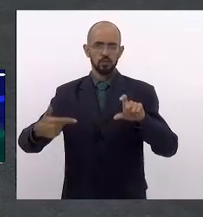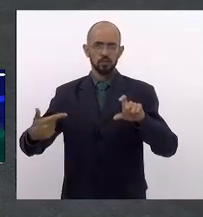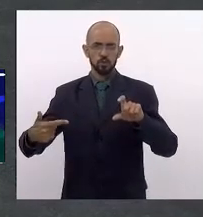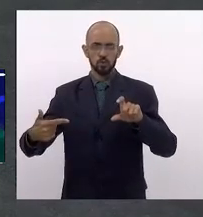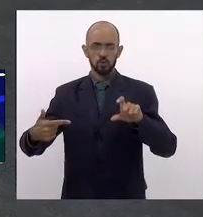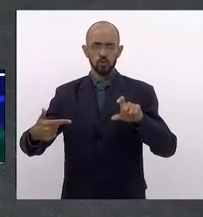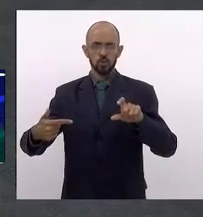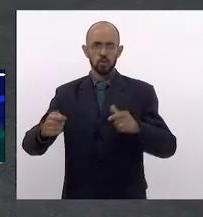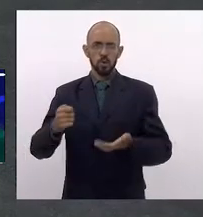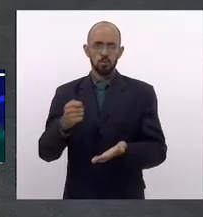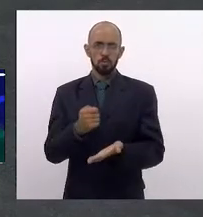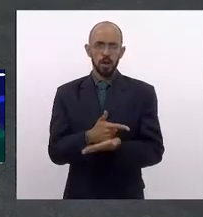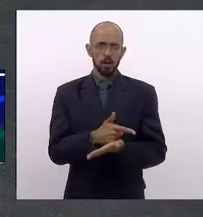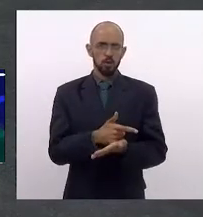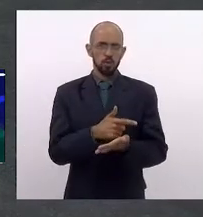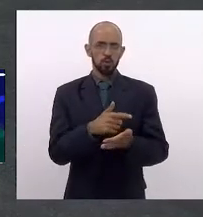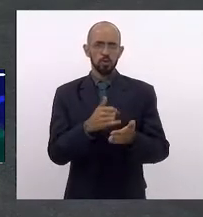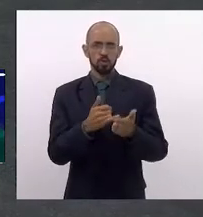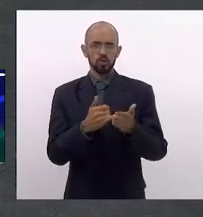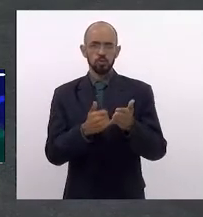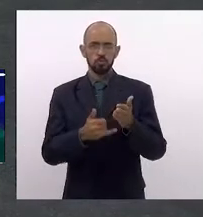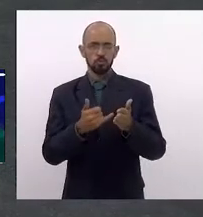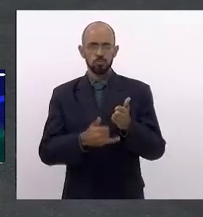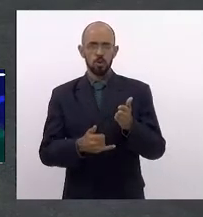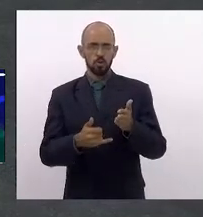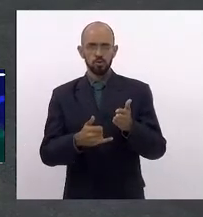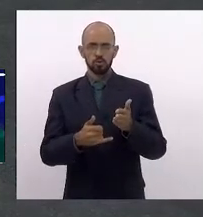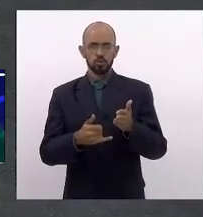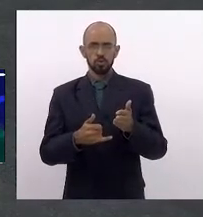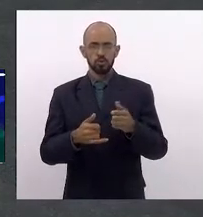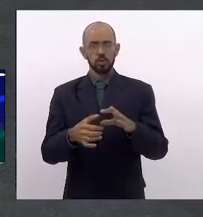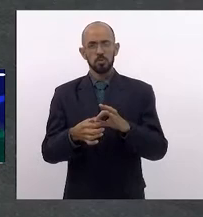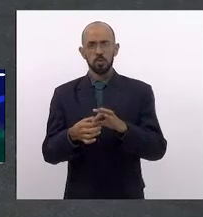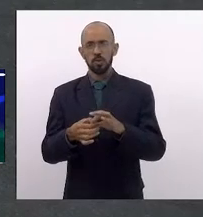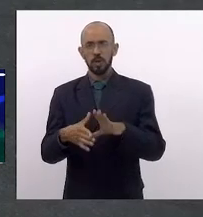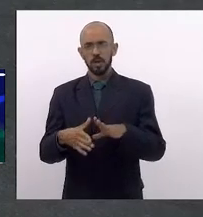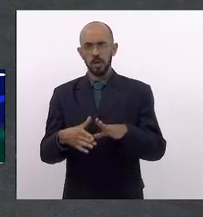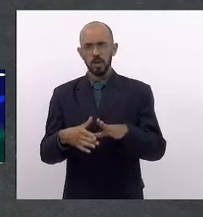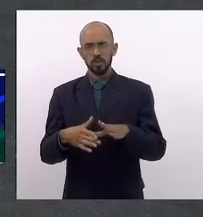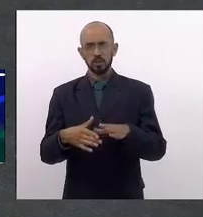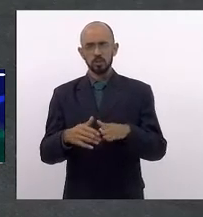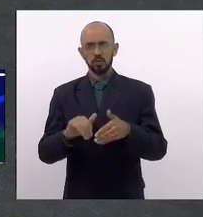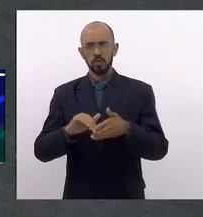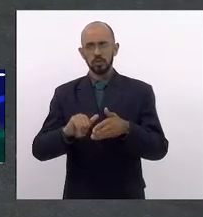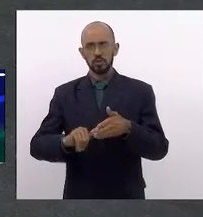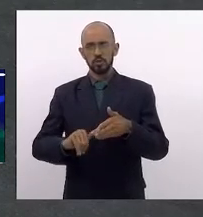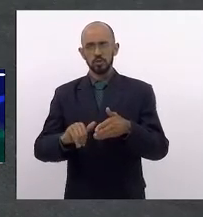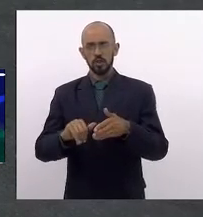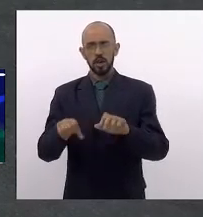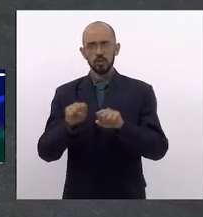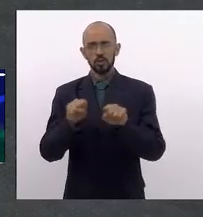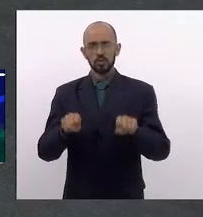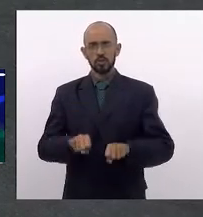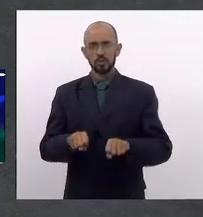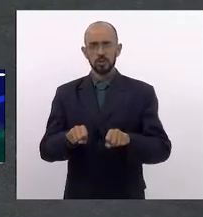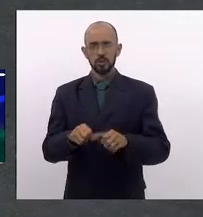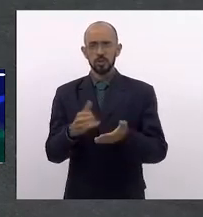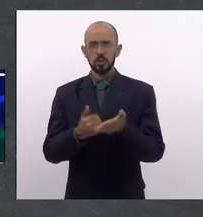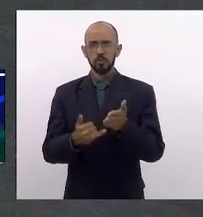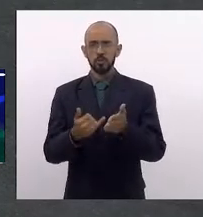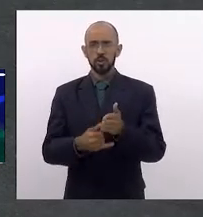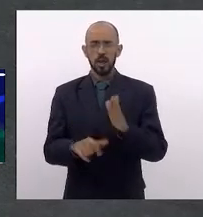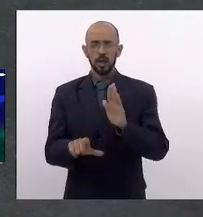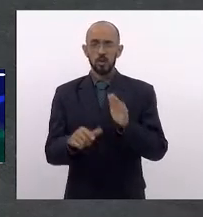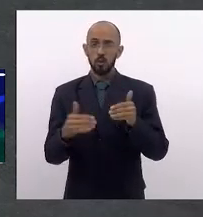contribuinte que espontaneamente ou de ofício for desenquadrado do regime tributário de que trata esta